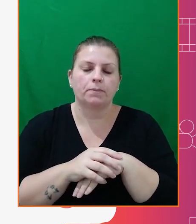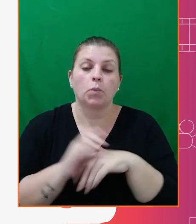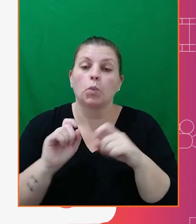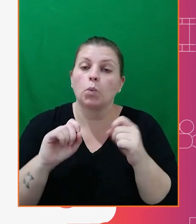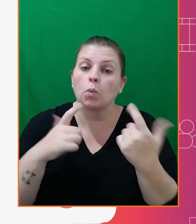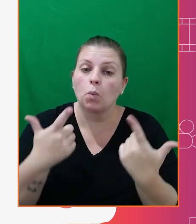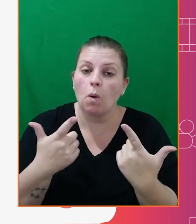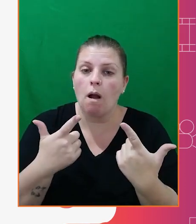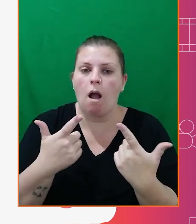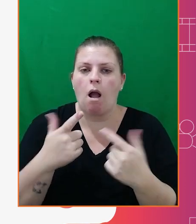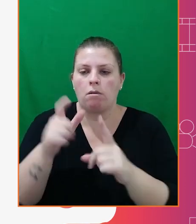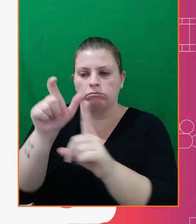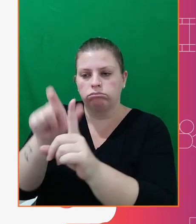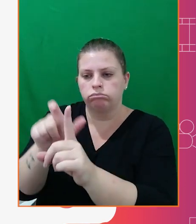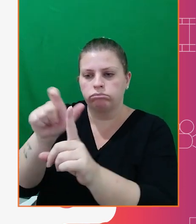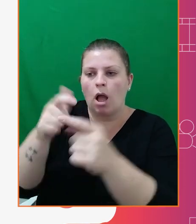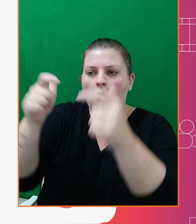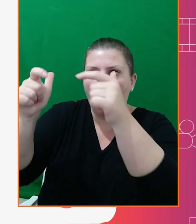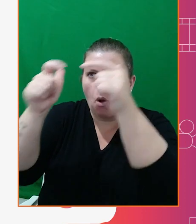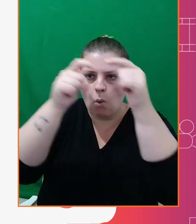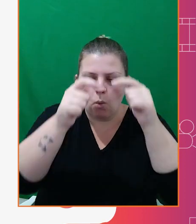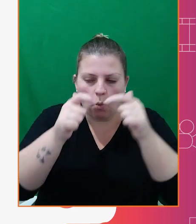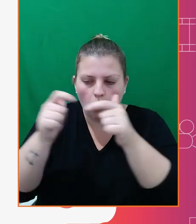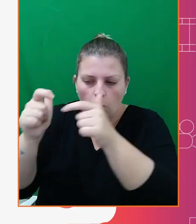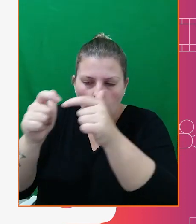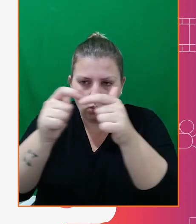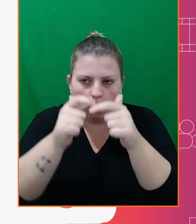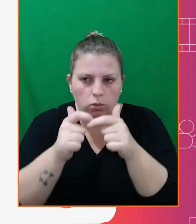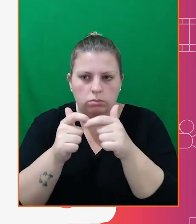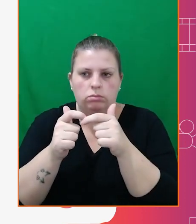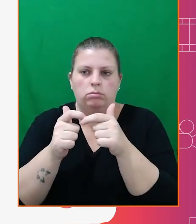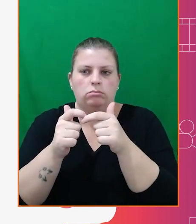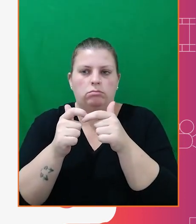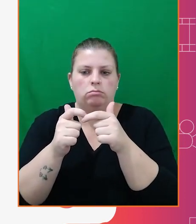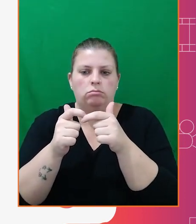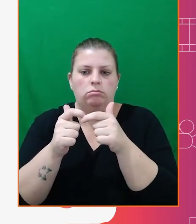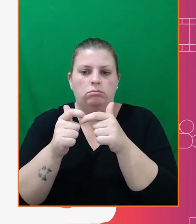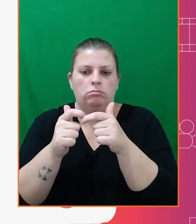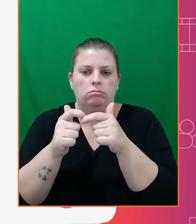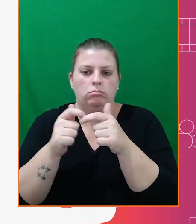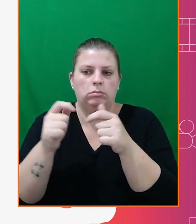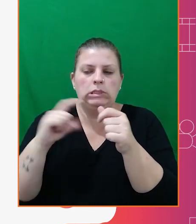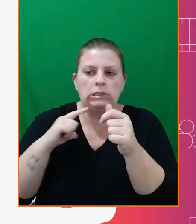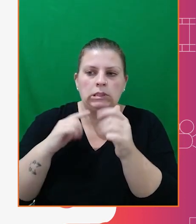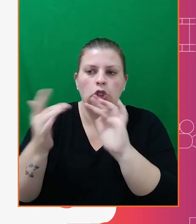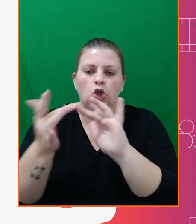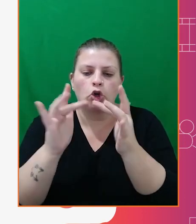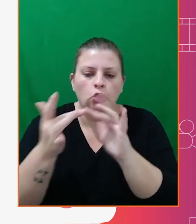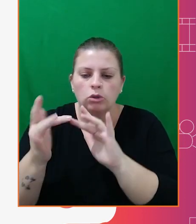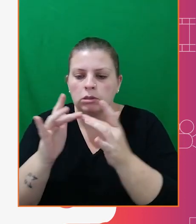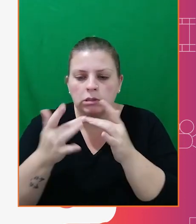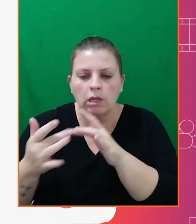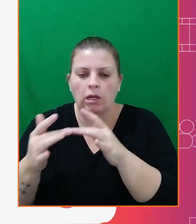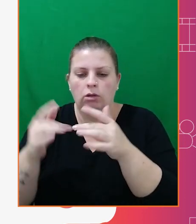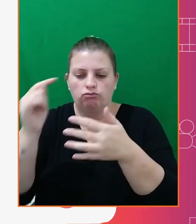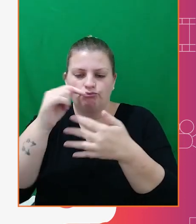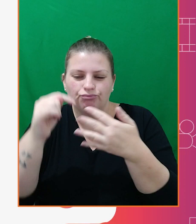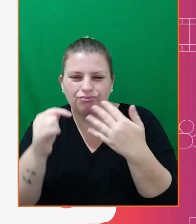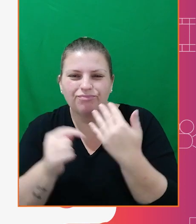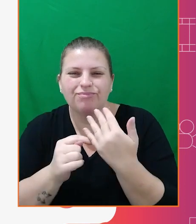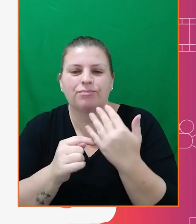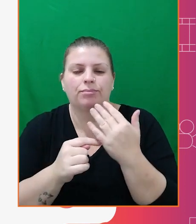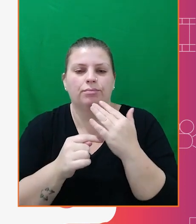dos personagens, a sua interação com os elementos em cena, além de mostrar já uma parte